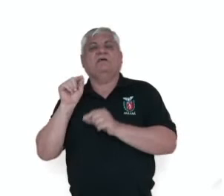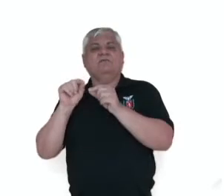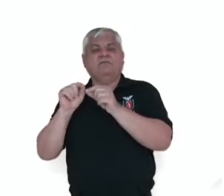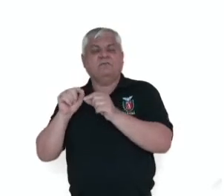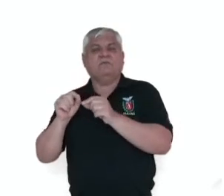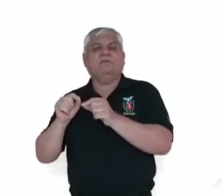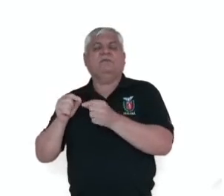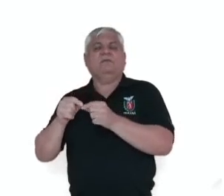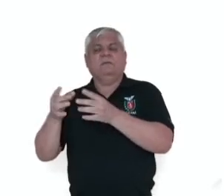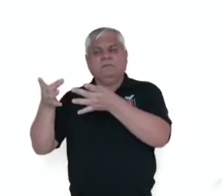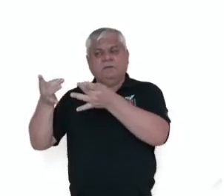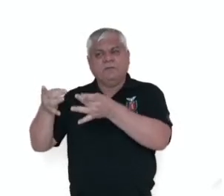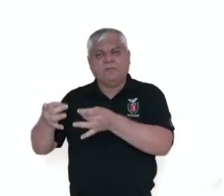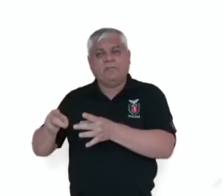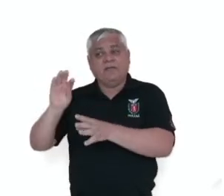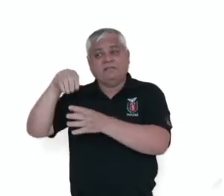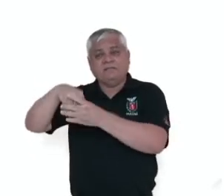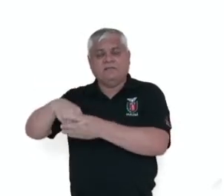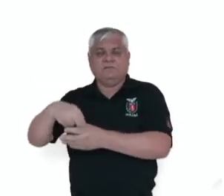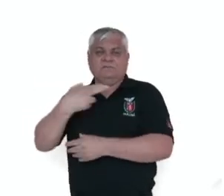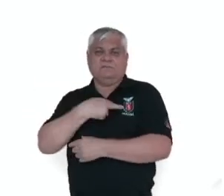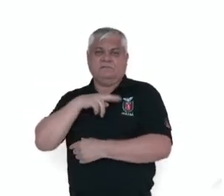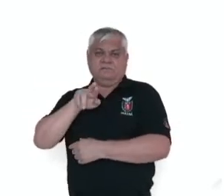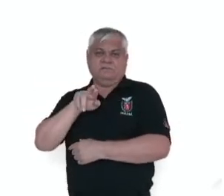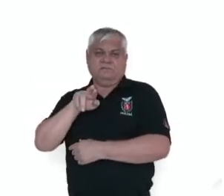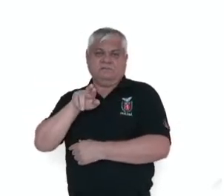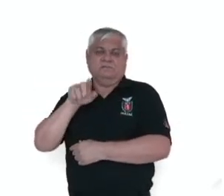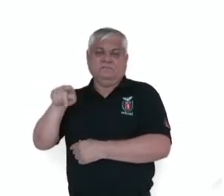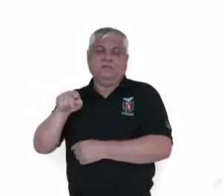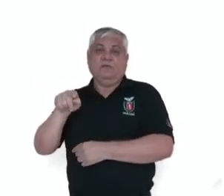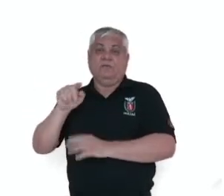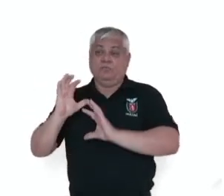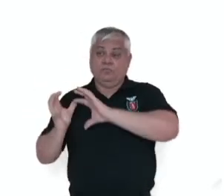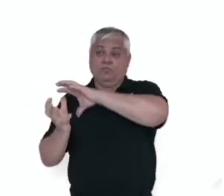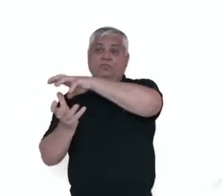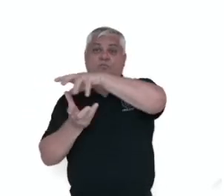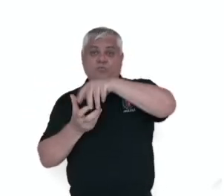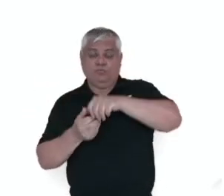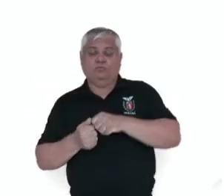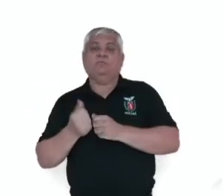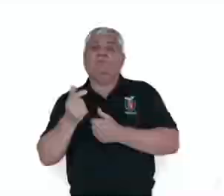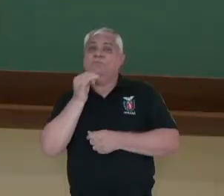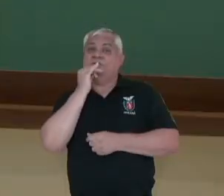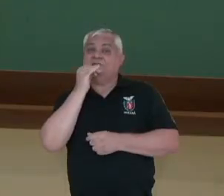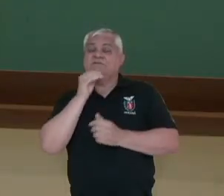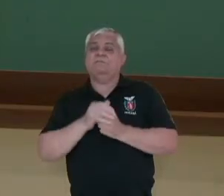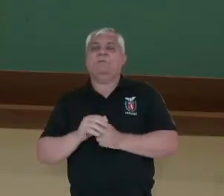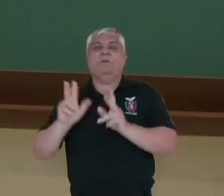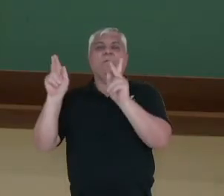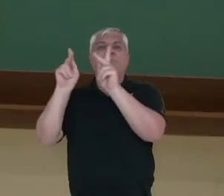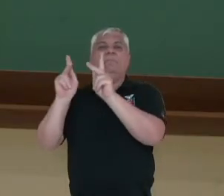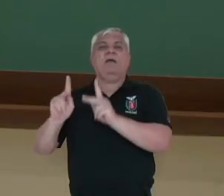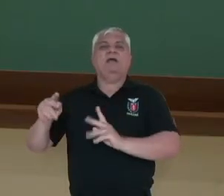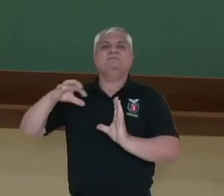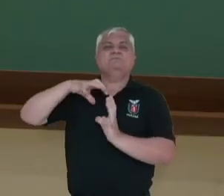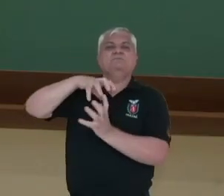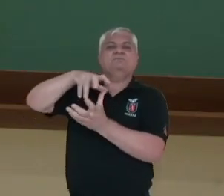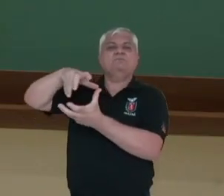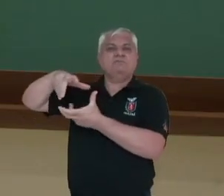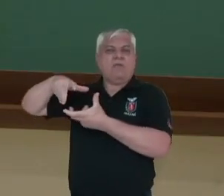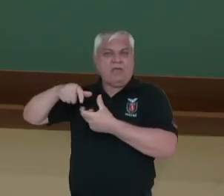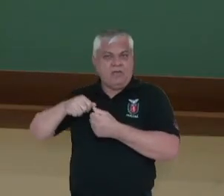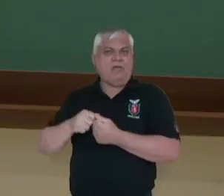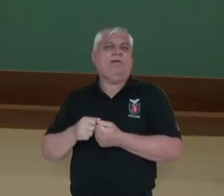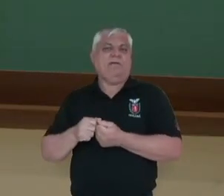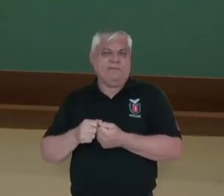da autoridade religiosa, portanto, universais, como, por exemplo, a ideia de paz universal, de